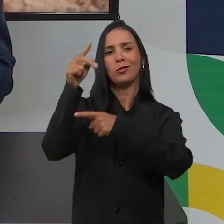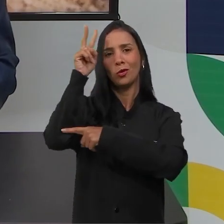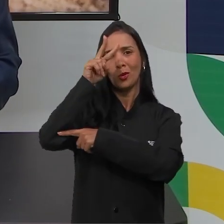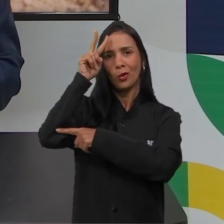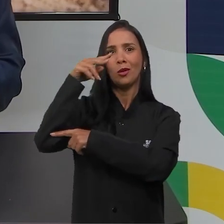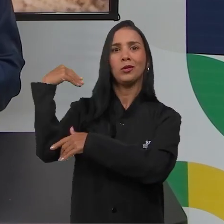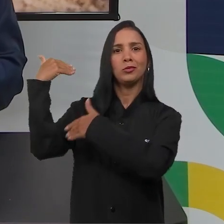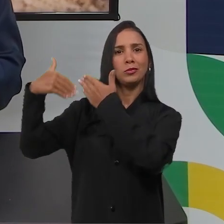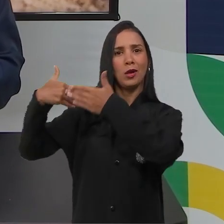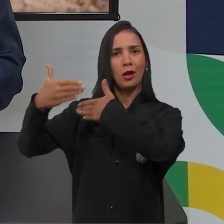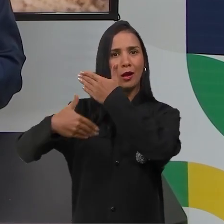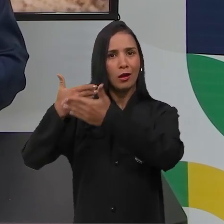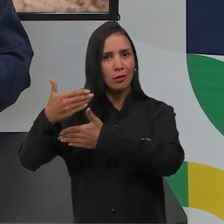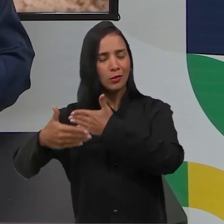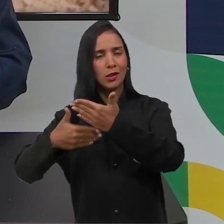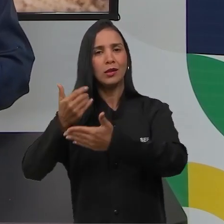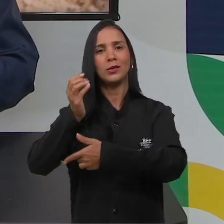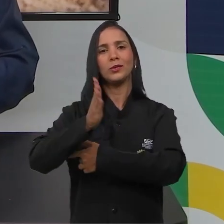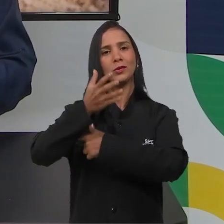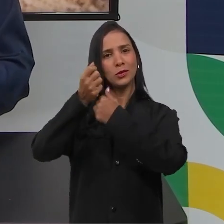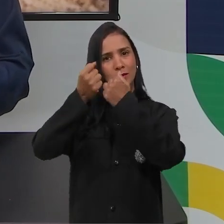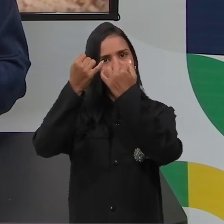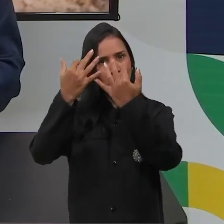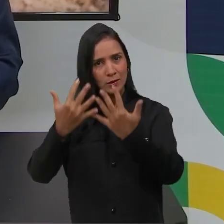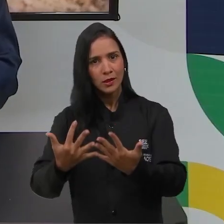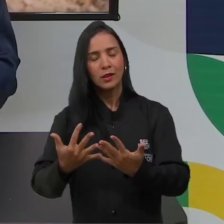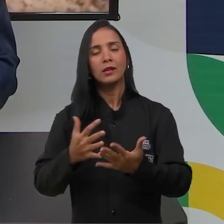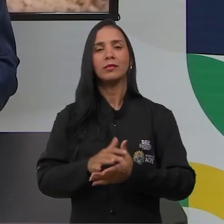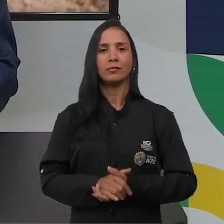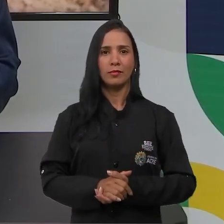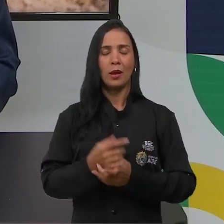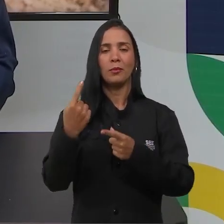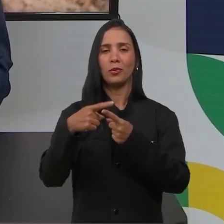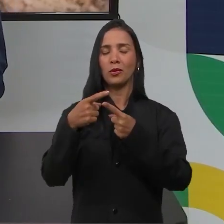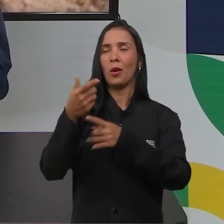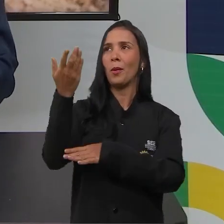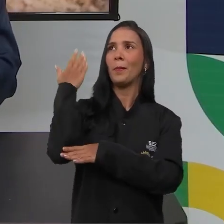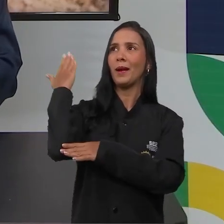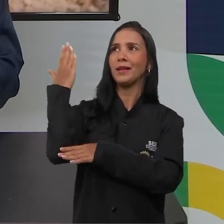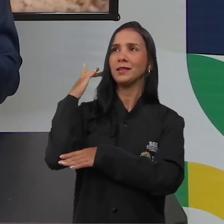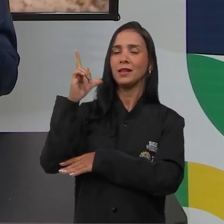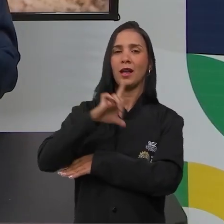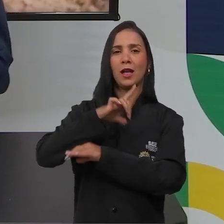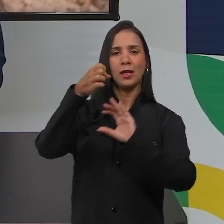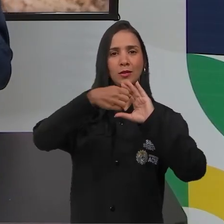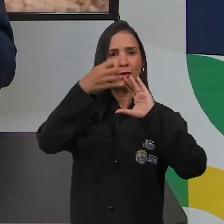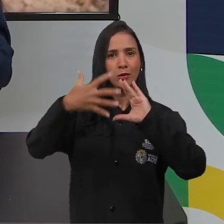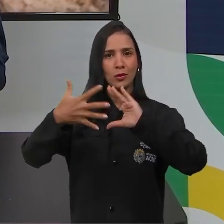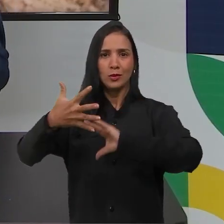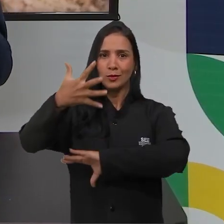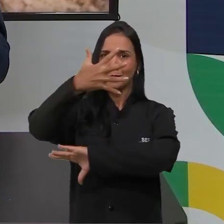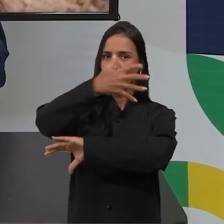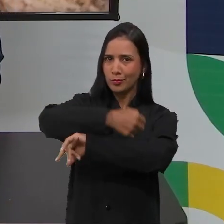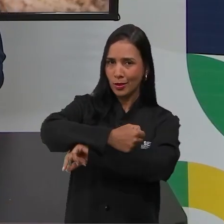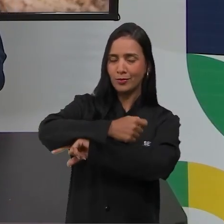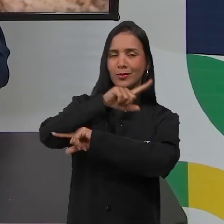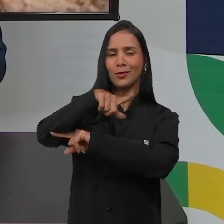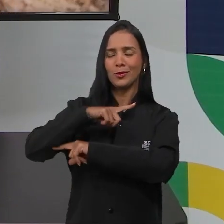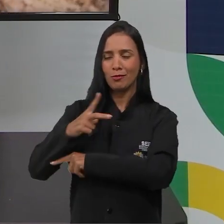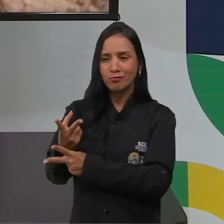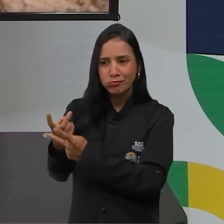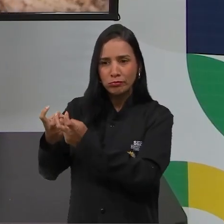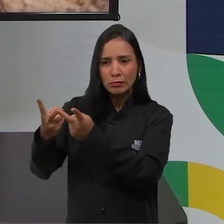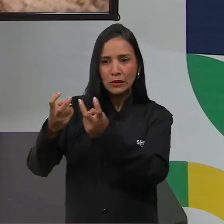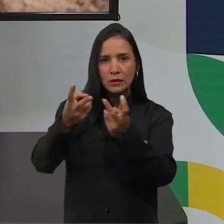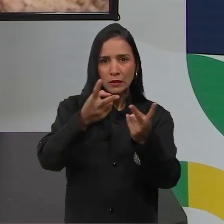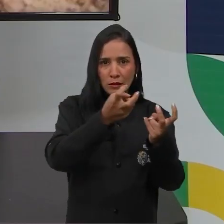que eu acabei de falar para vocês e que vem aí de um passado colonial, que vem aí de um passado de exploração